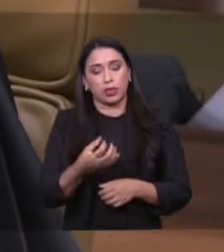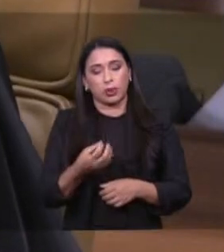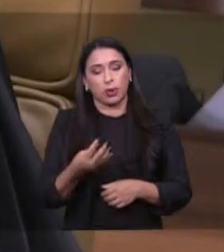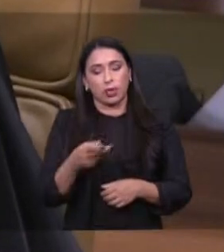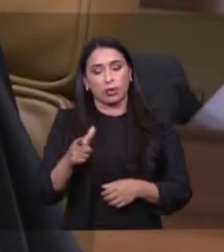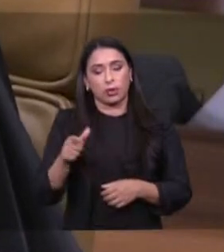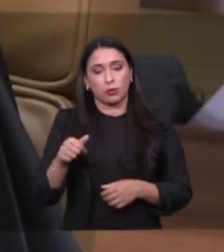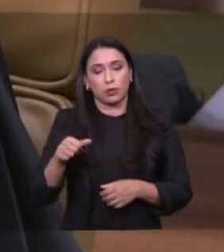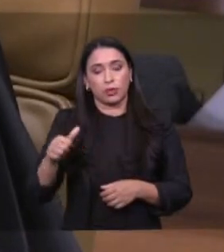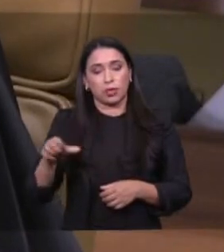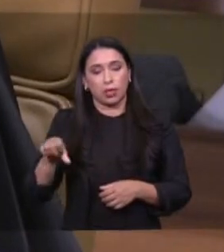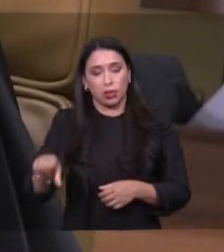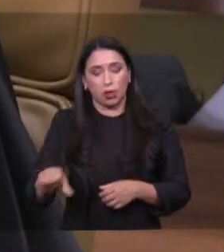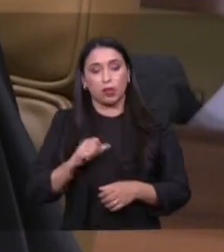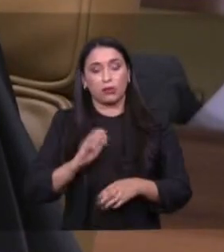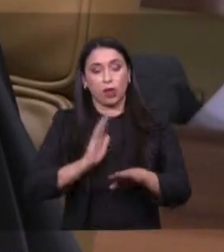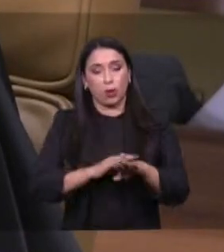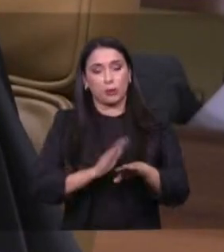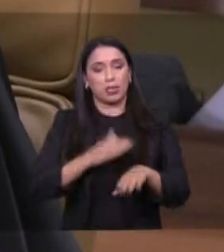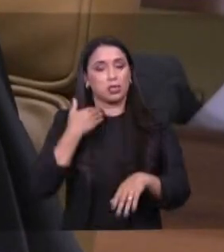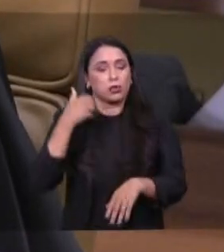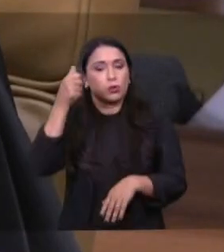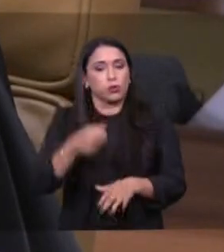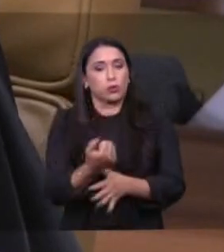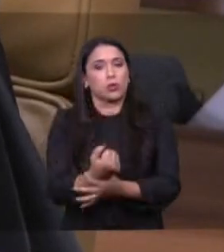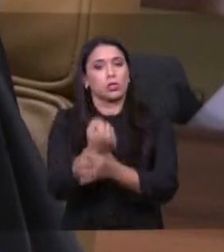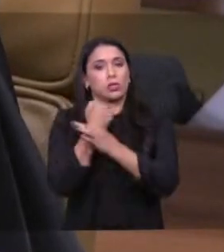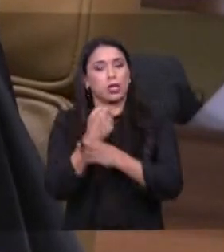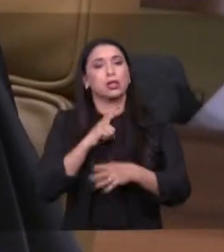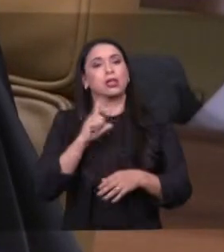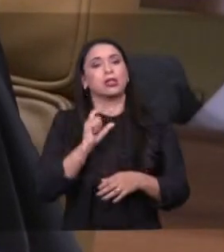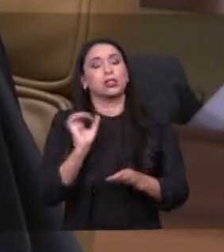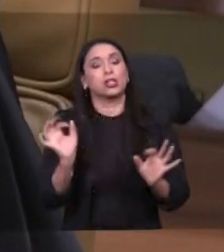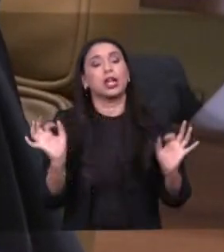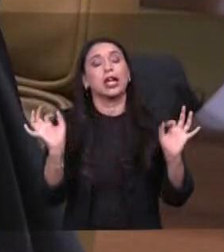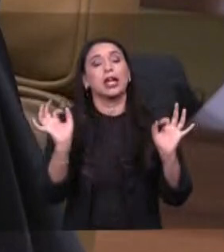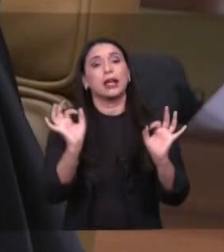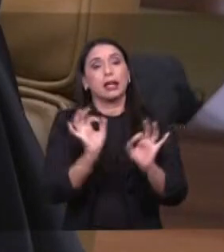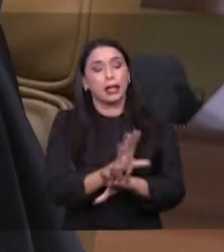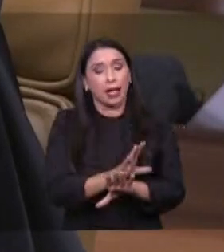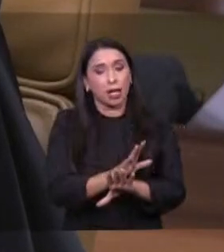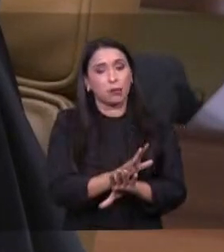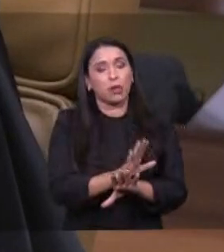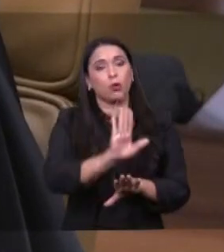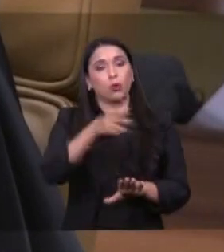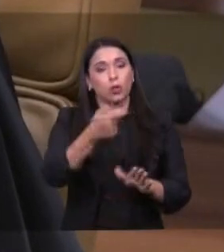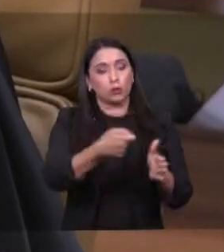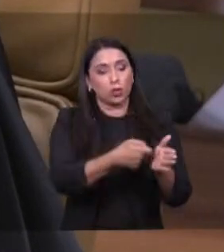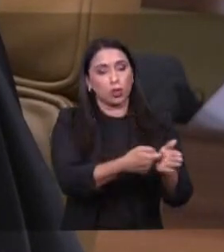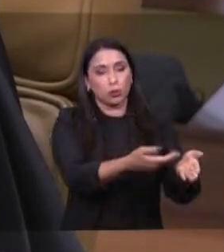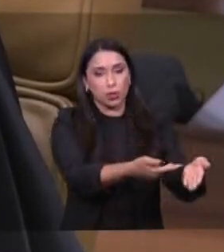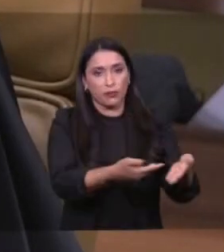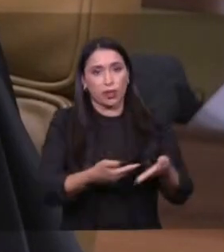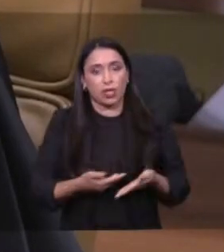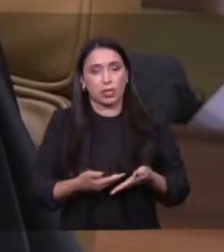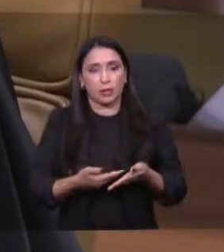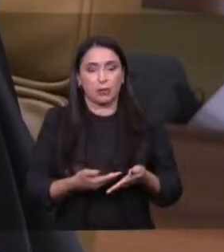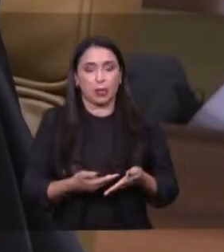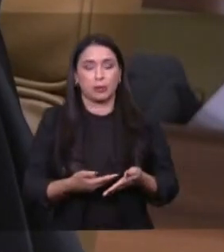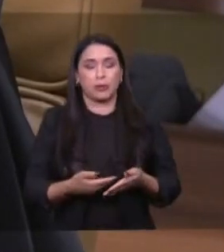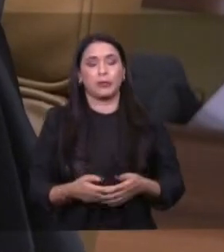13.964/2019 e a fixação de que a competência do juiz das garantias se encerra com o oferecimento da denúncia ou